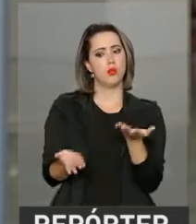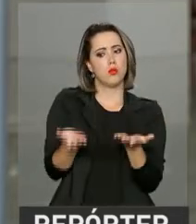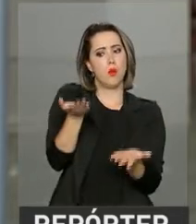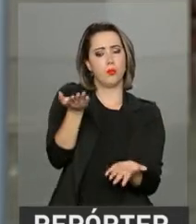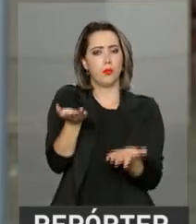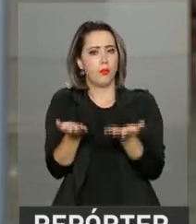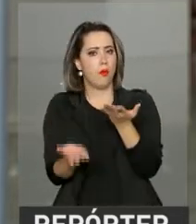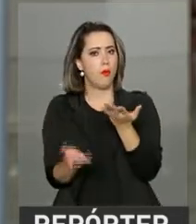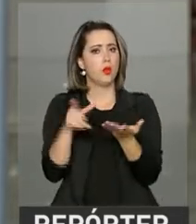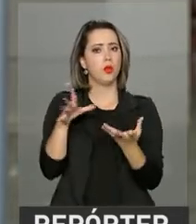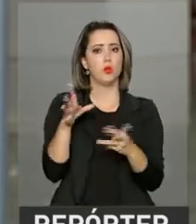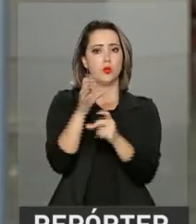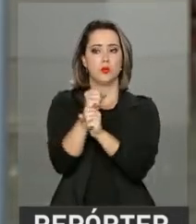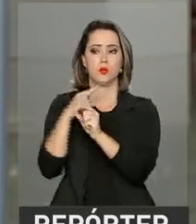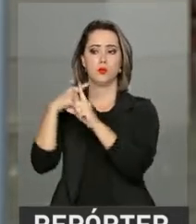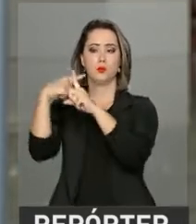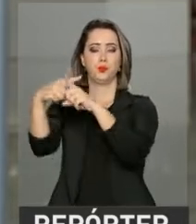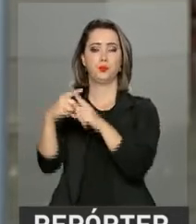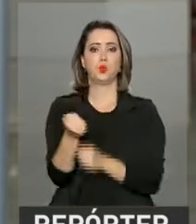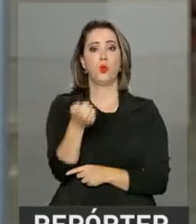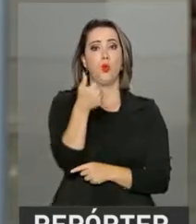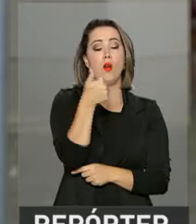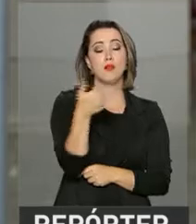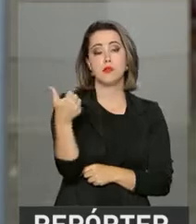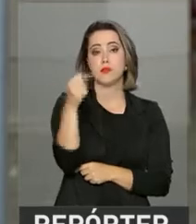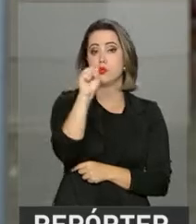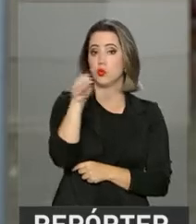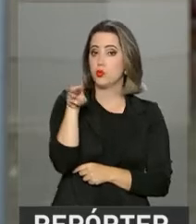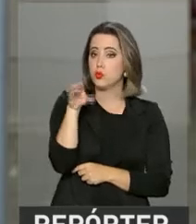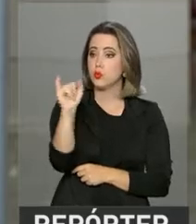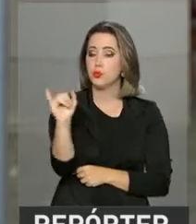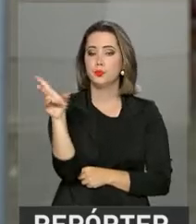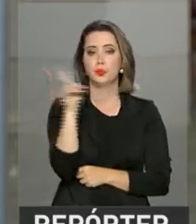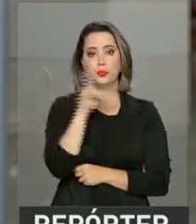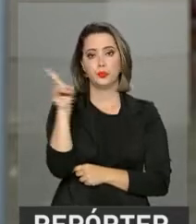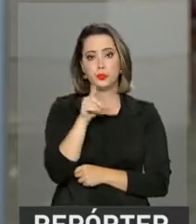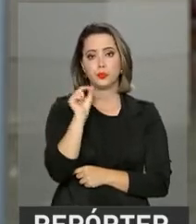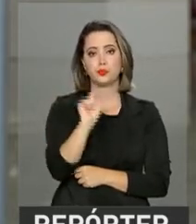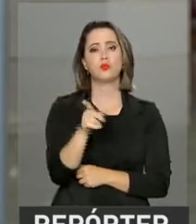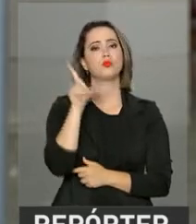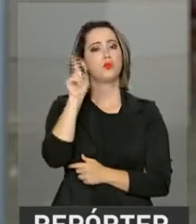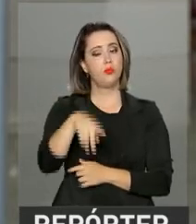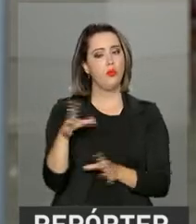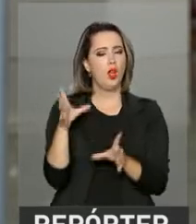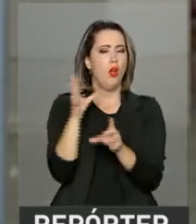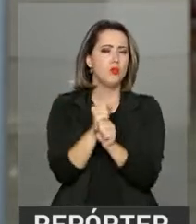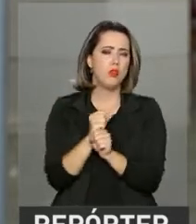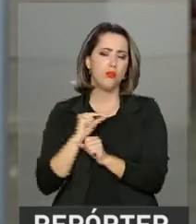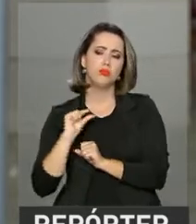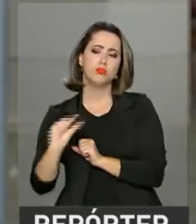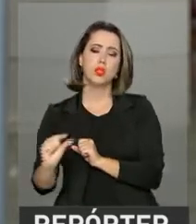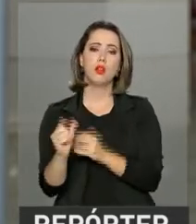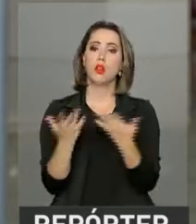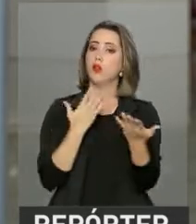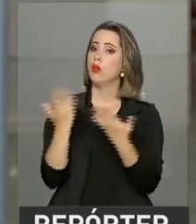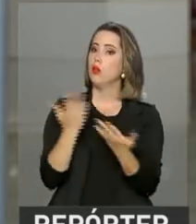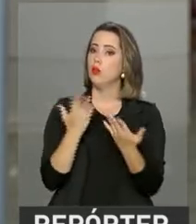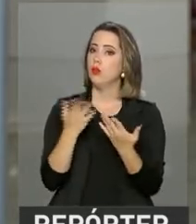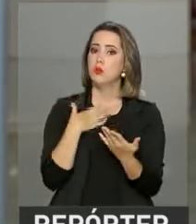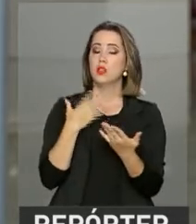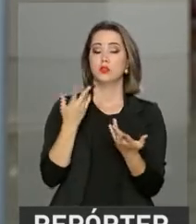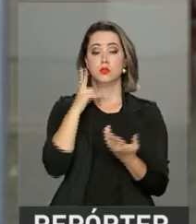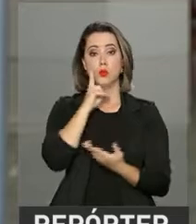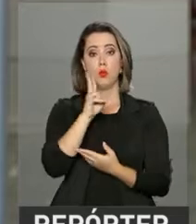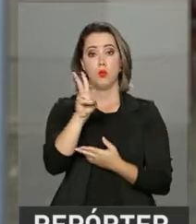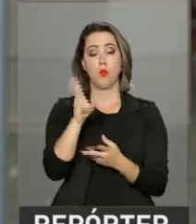balança comercial brasileira de quase 18 bilhões de dólares. Ainda é um saldo tímido, Roberto, em relação ao